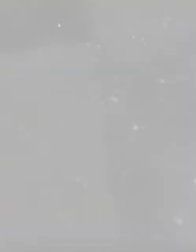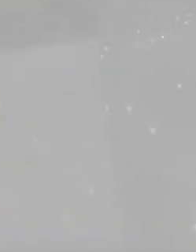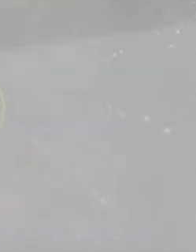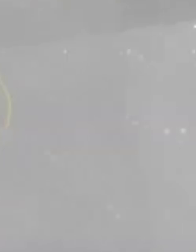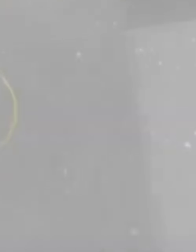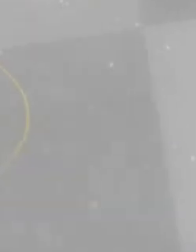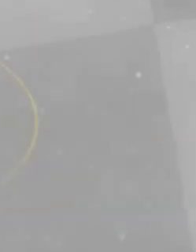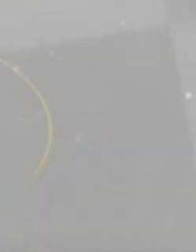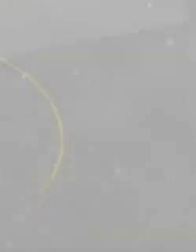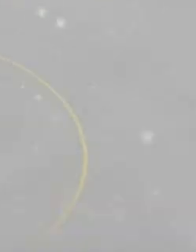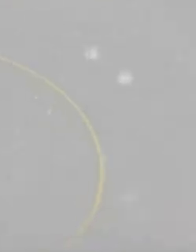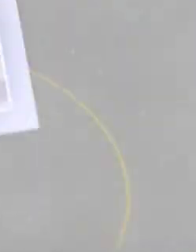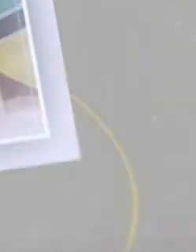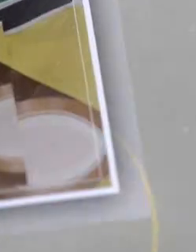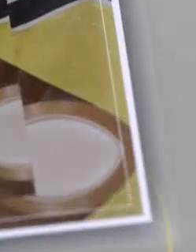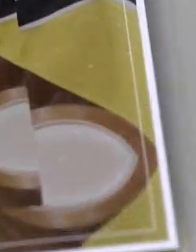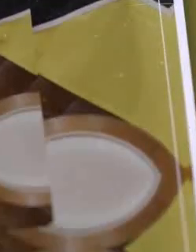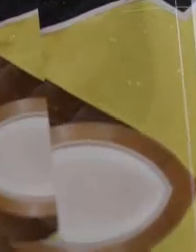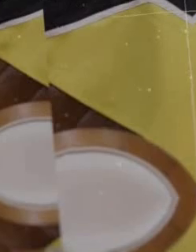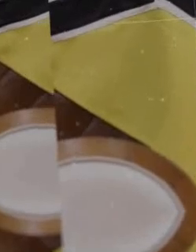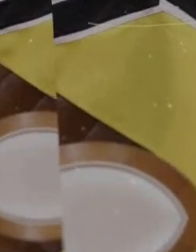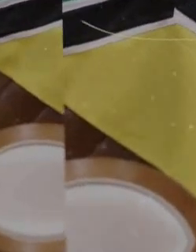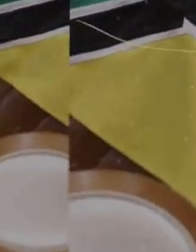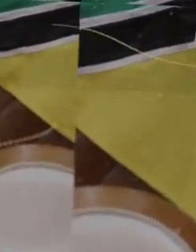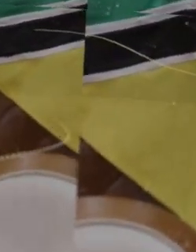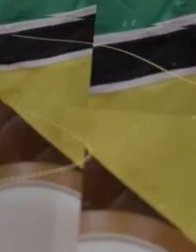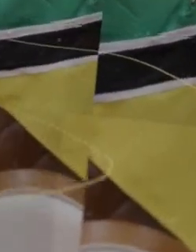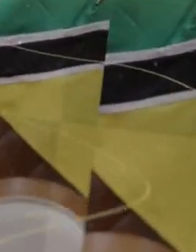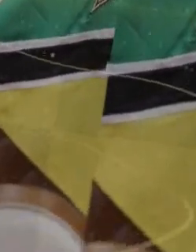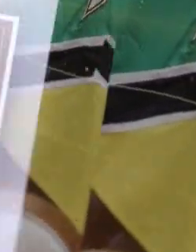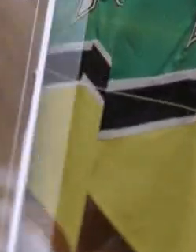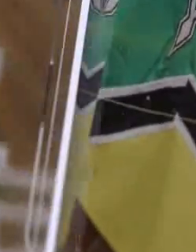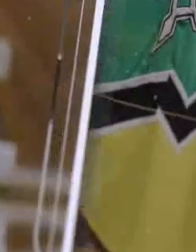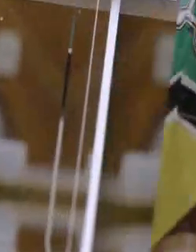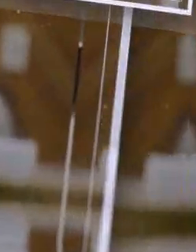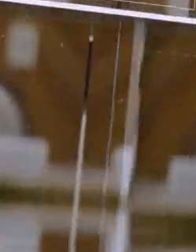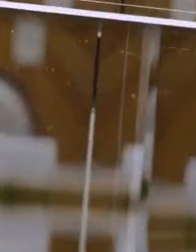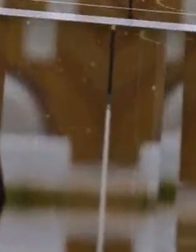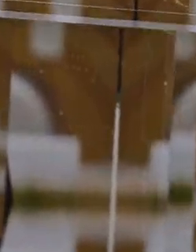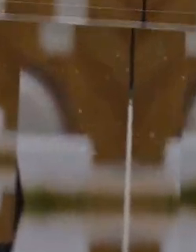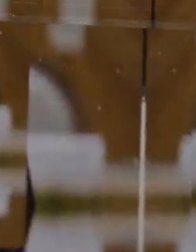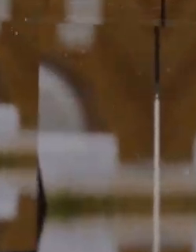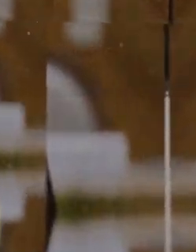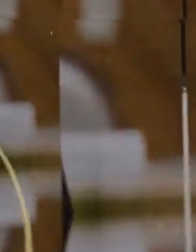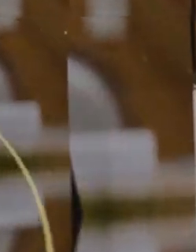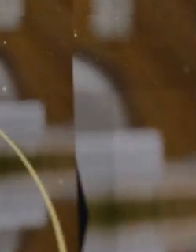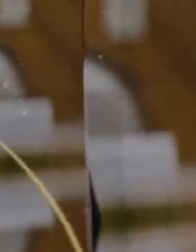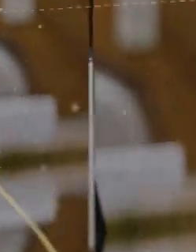Sequência de imagem do plenário, Tribunal Regional Eleitoral do Amapá e seus magistrados.